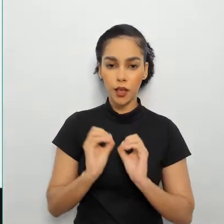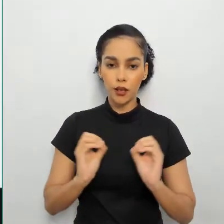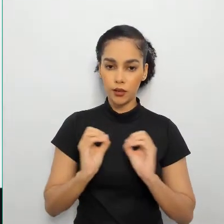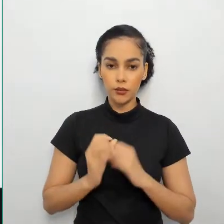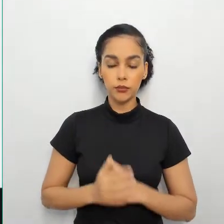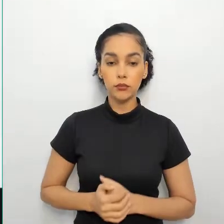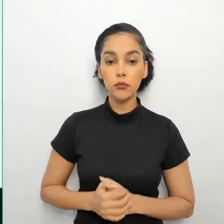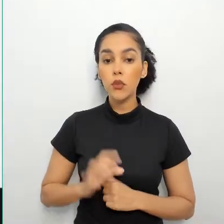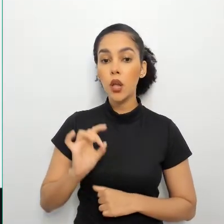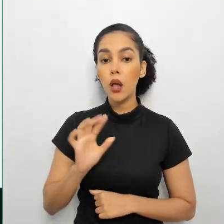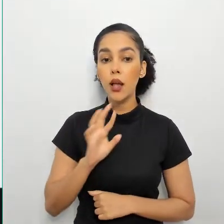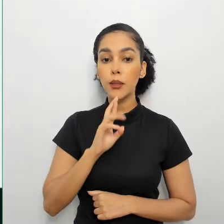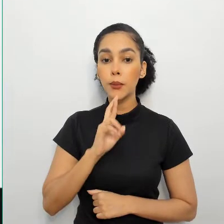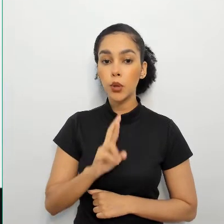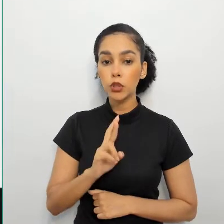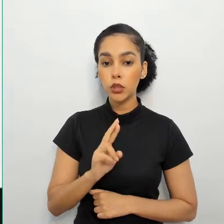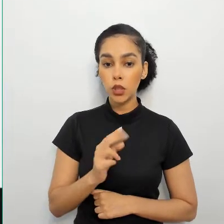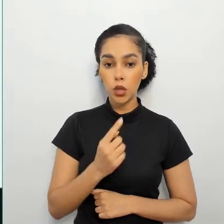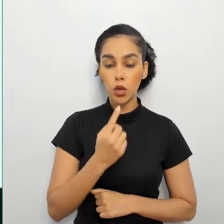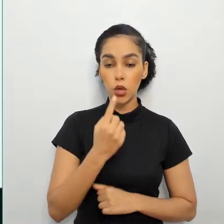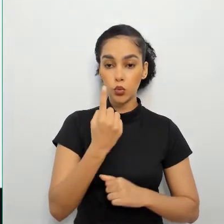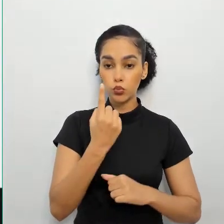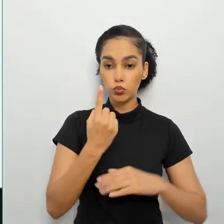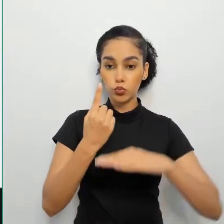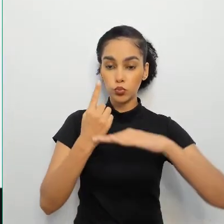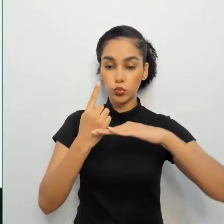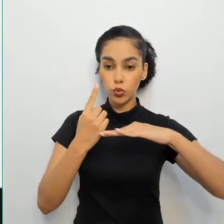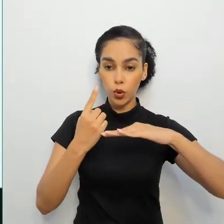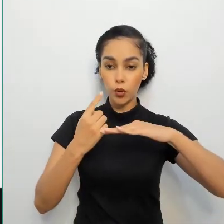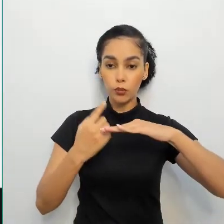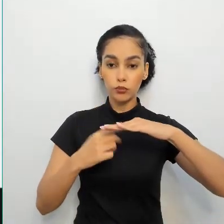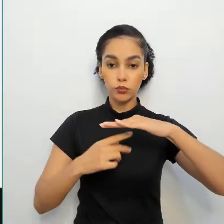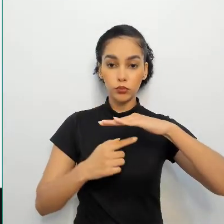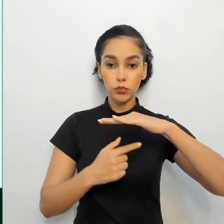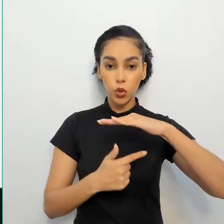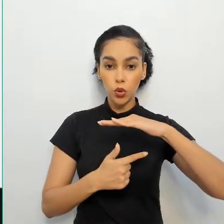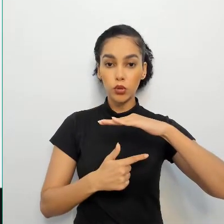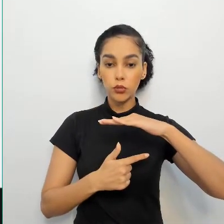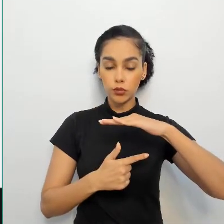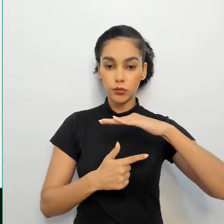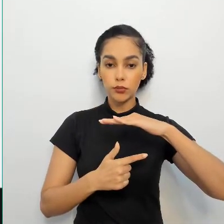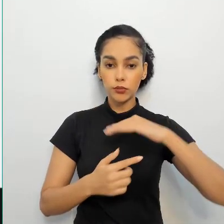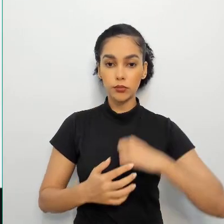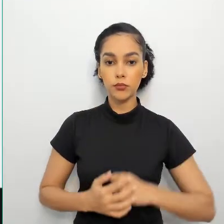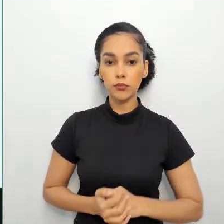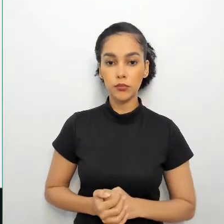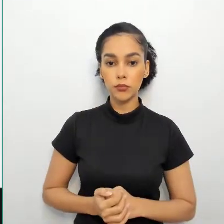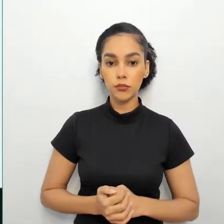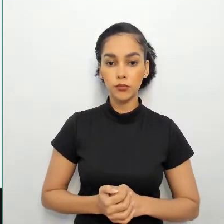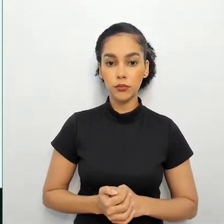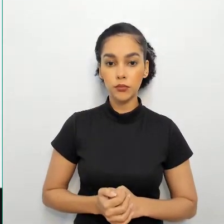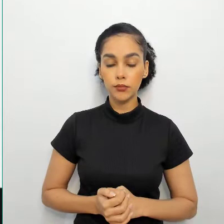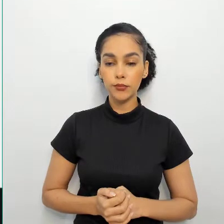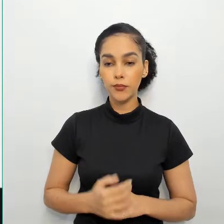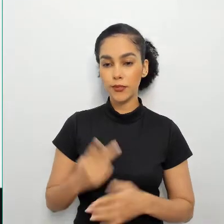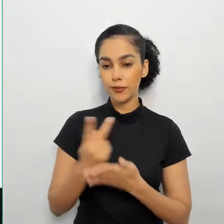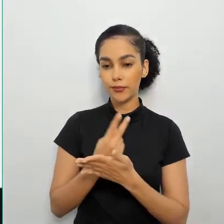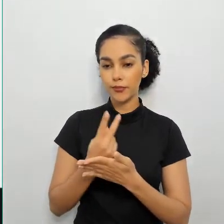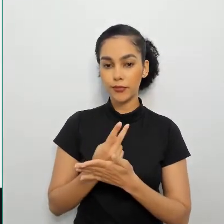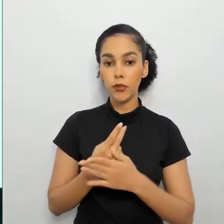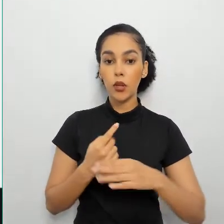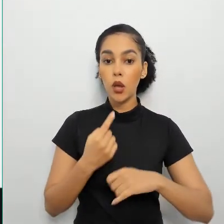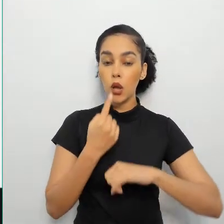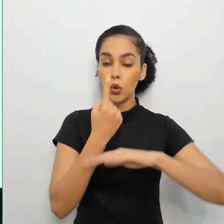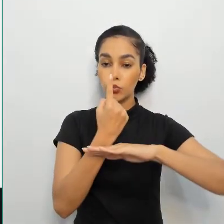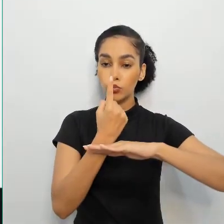resposta vai dar simplesmente 1 sobre 2 elevado 1 sobre 2, aí eu coloco 1 sobre 9, né? 1